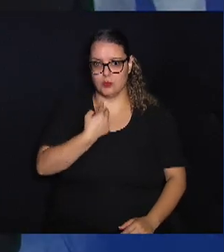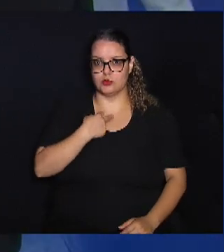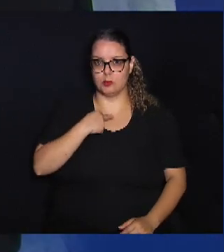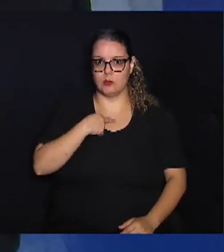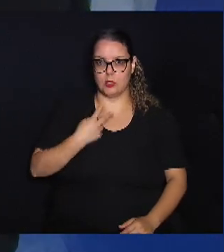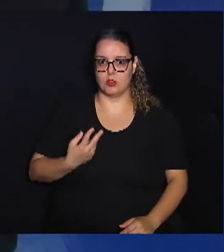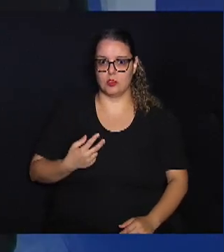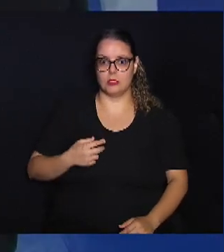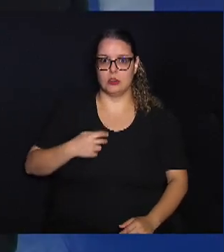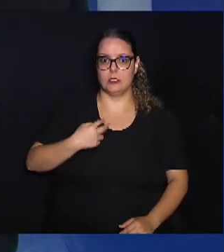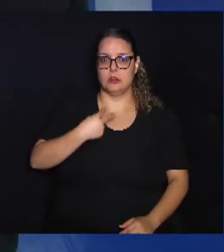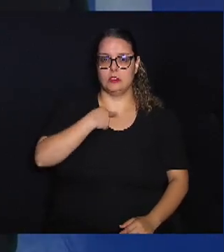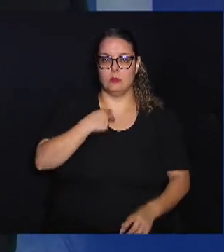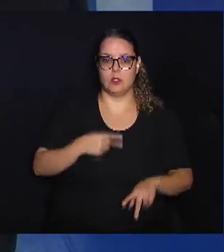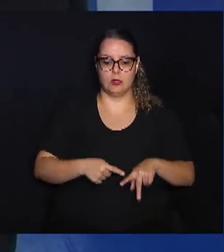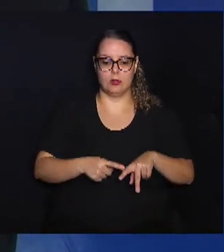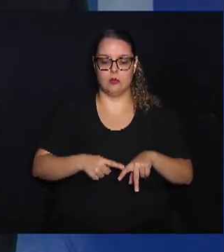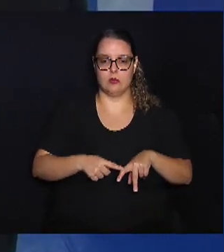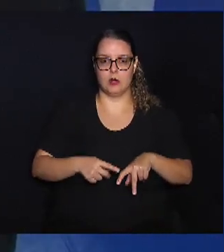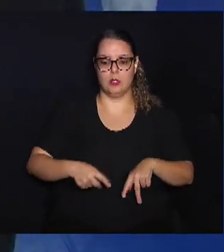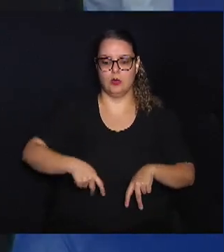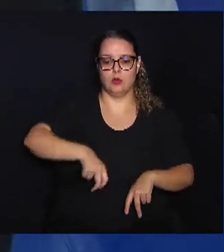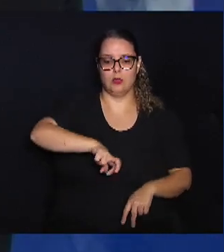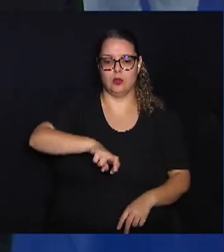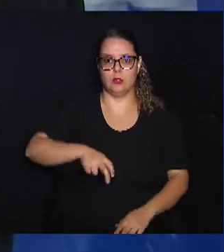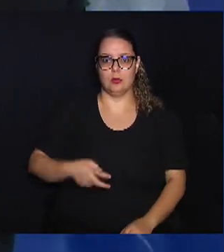a joelhada. E hoje em dia,